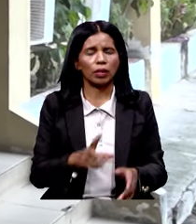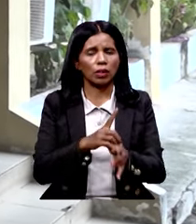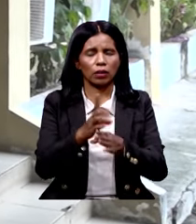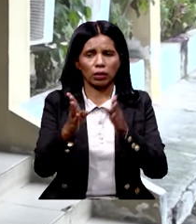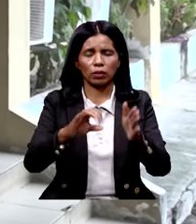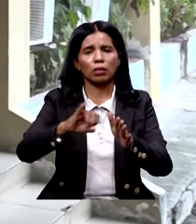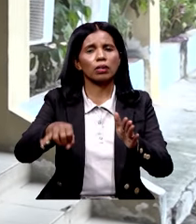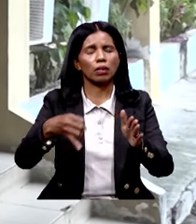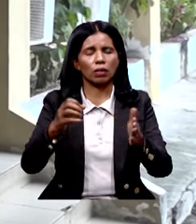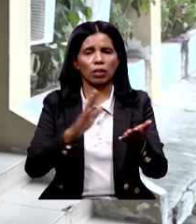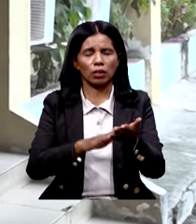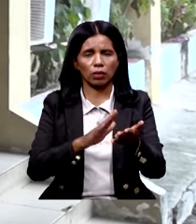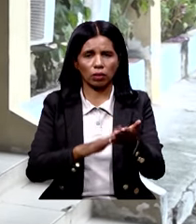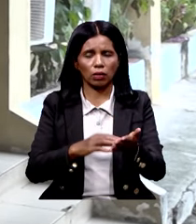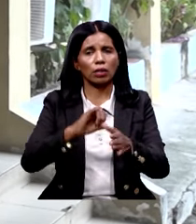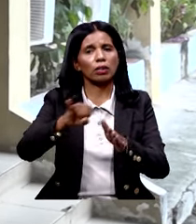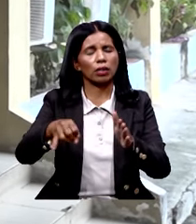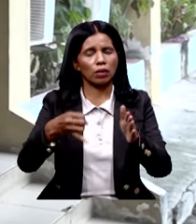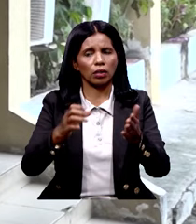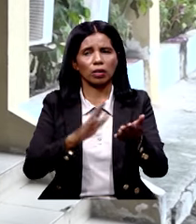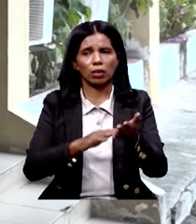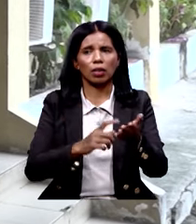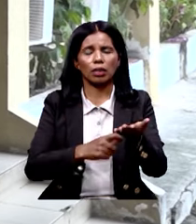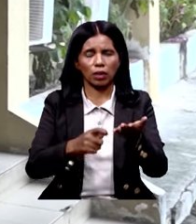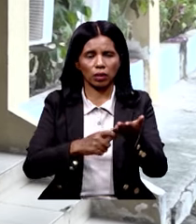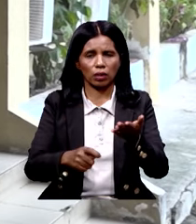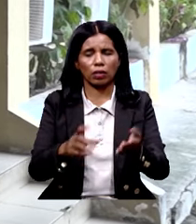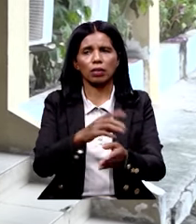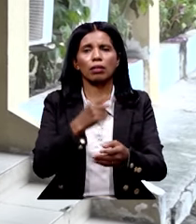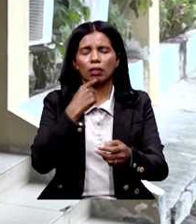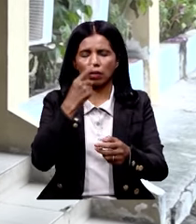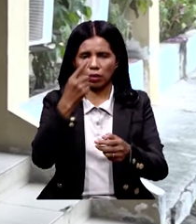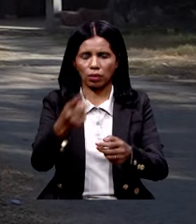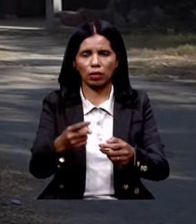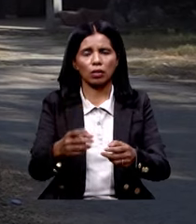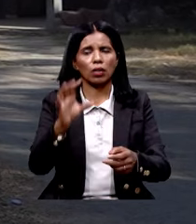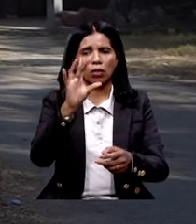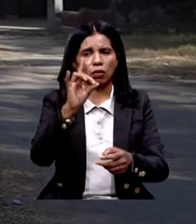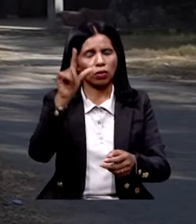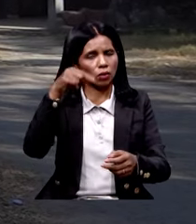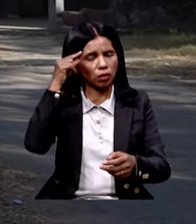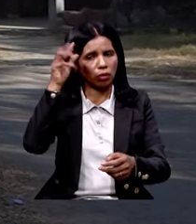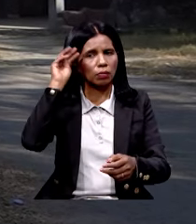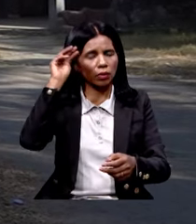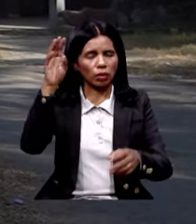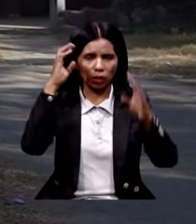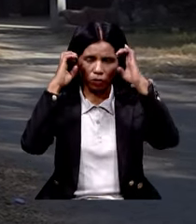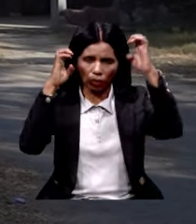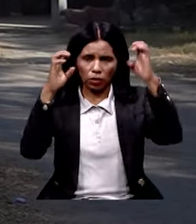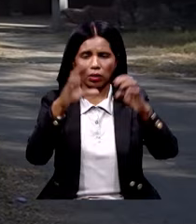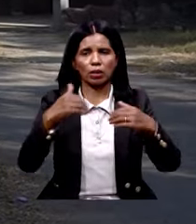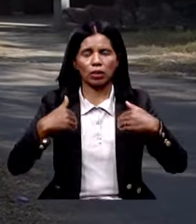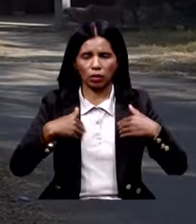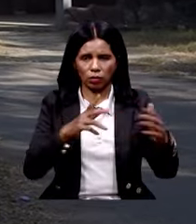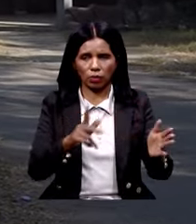Diretor-Geral Ensino Secundário Geral no Ensino Secundário Técnico Vocacional HTT e o 8º Governo Ministério da Educação e a ONA